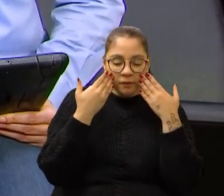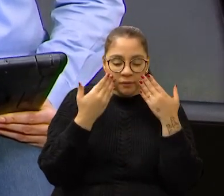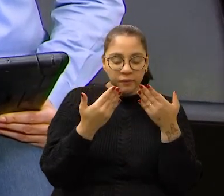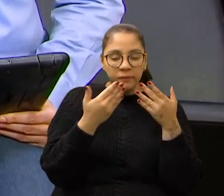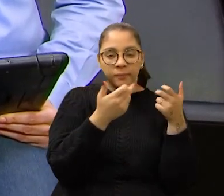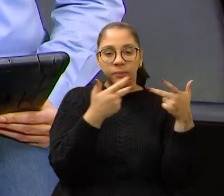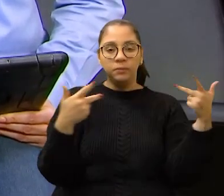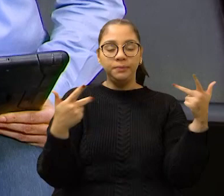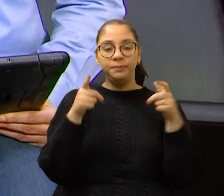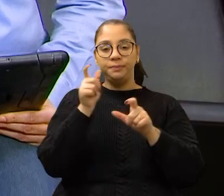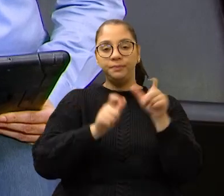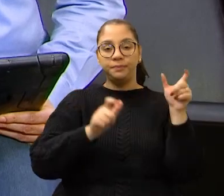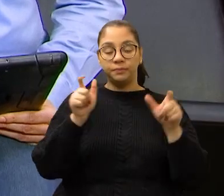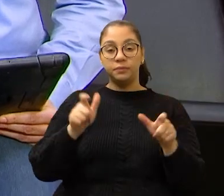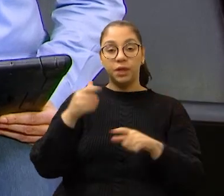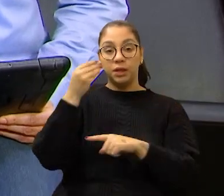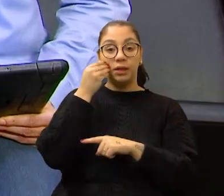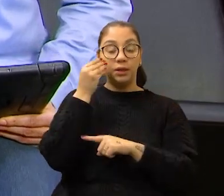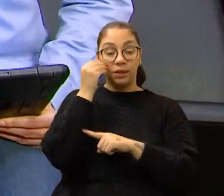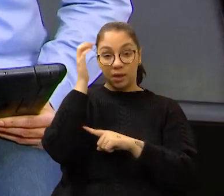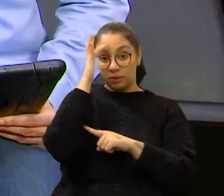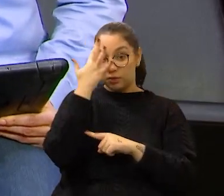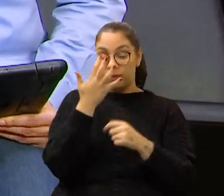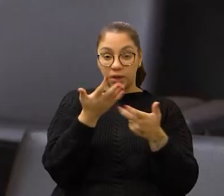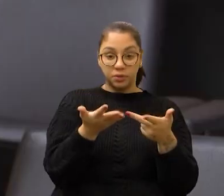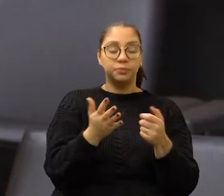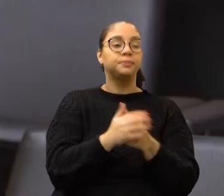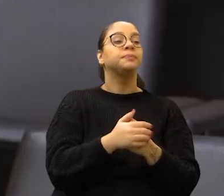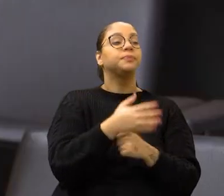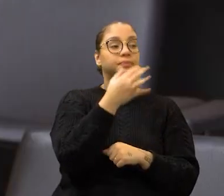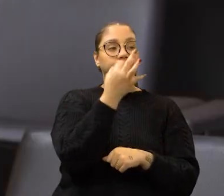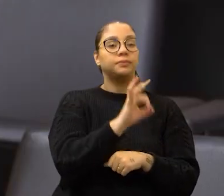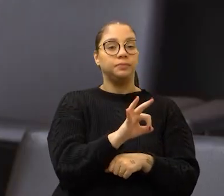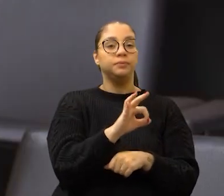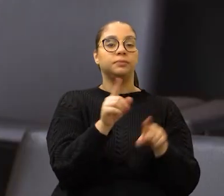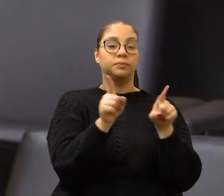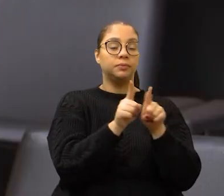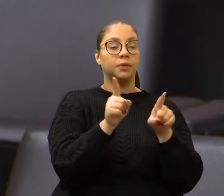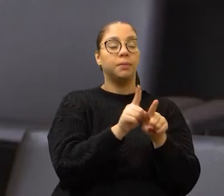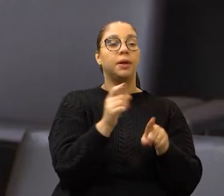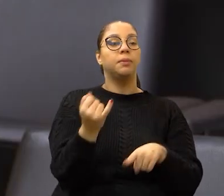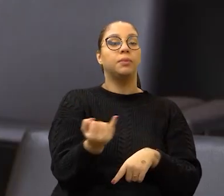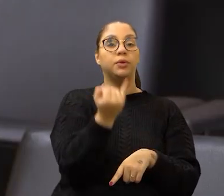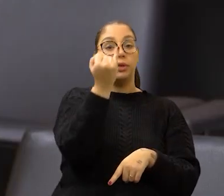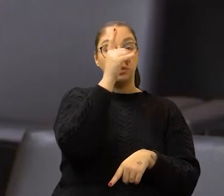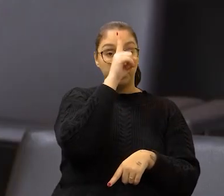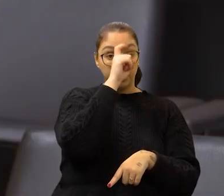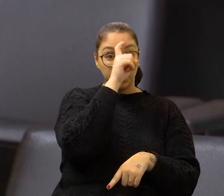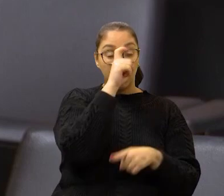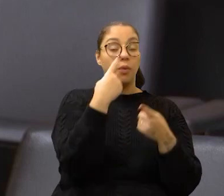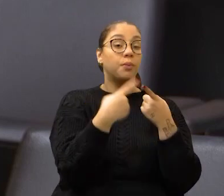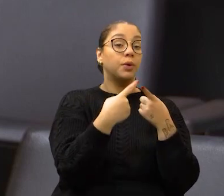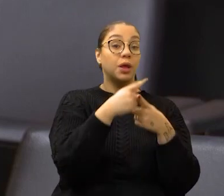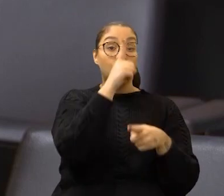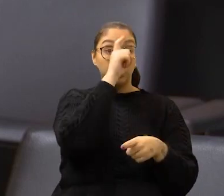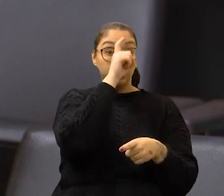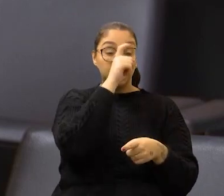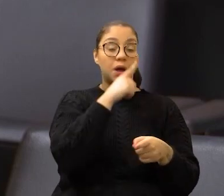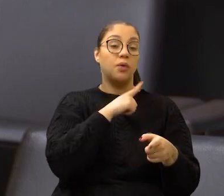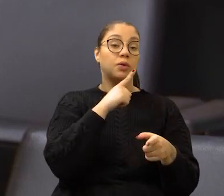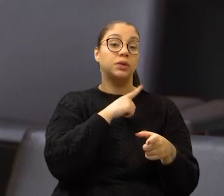essas dificuldades das pessoas e tentar solucionar os problemas? Com certeza, e a importância do hospital é porque no hospital